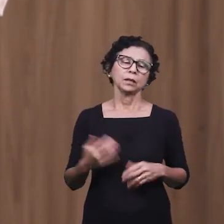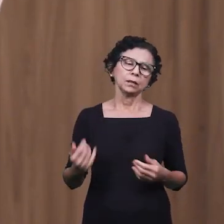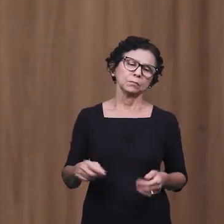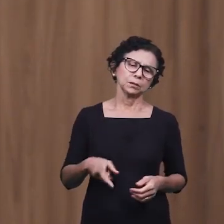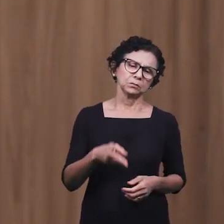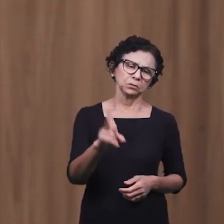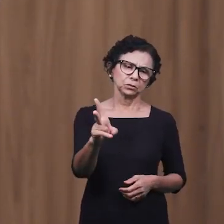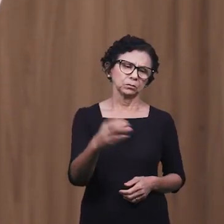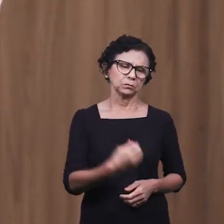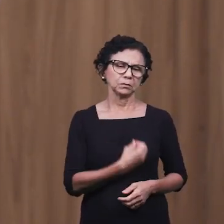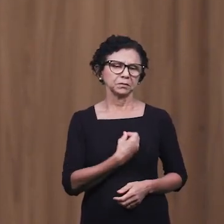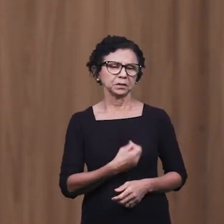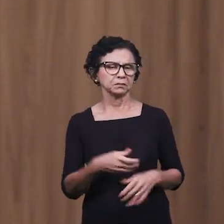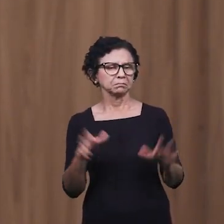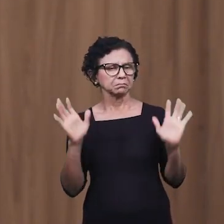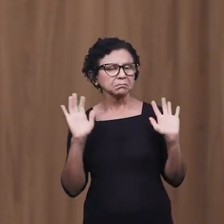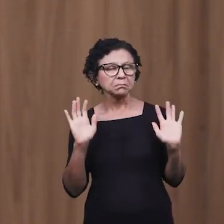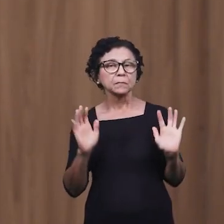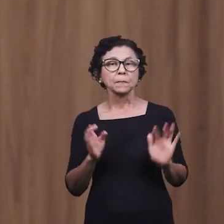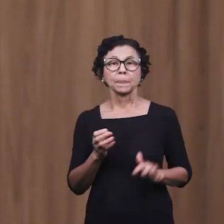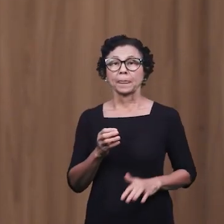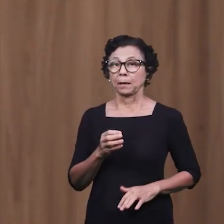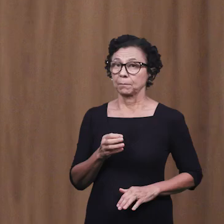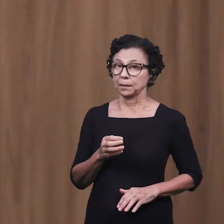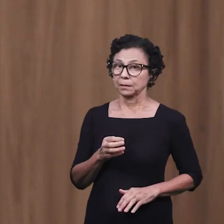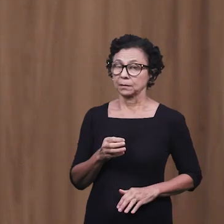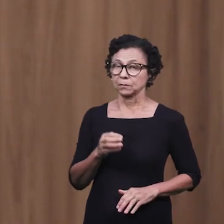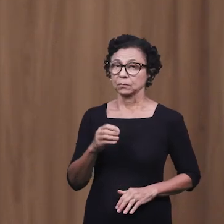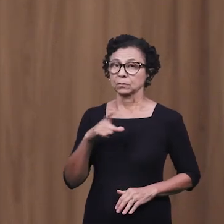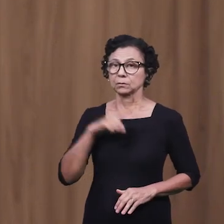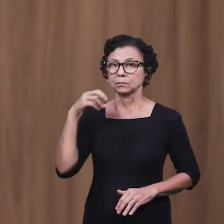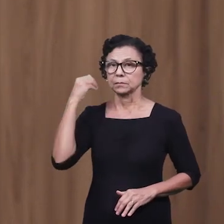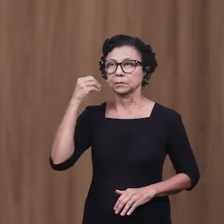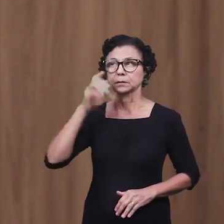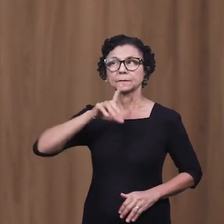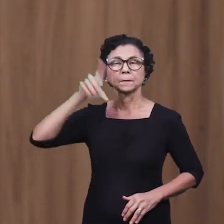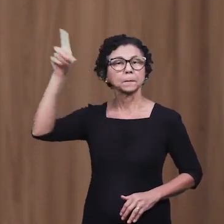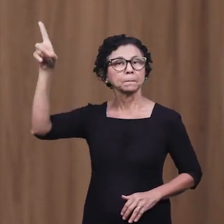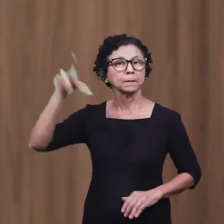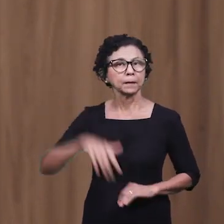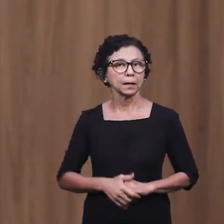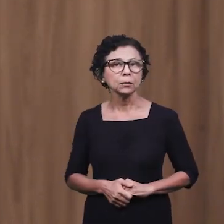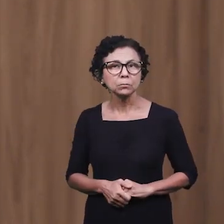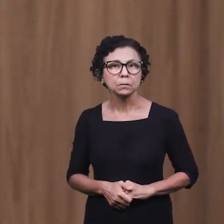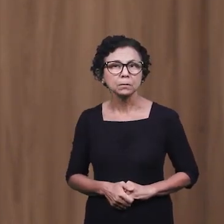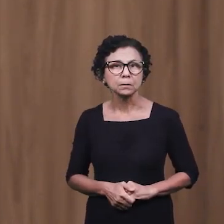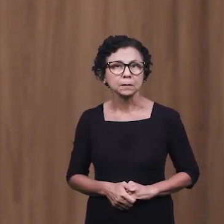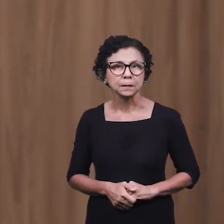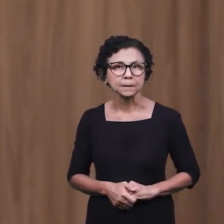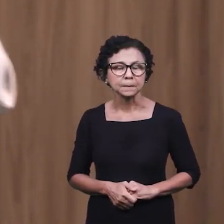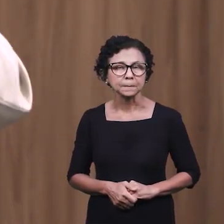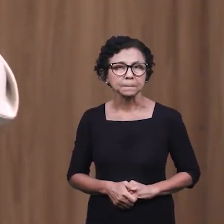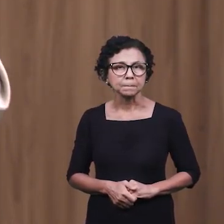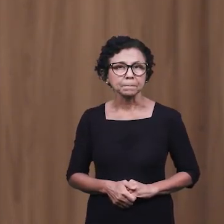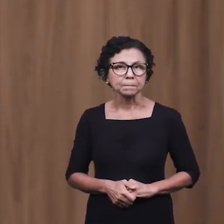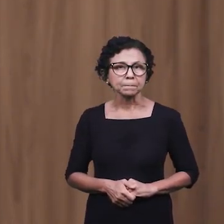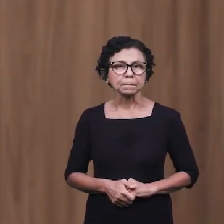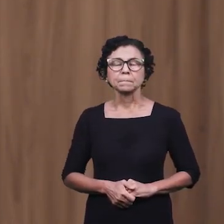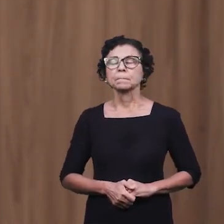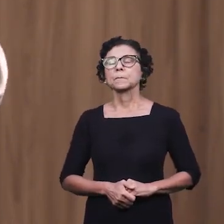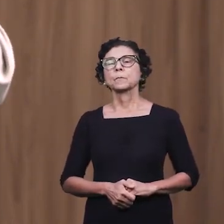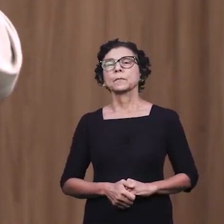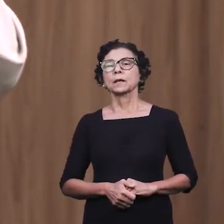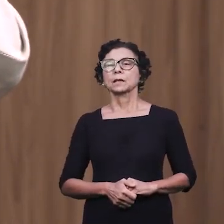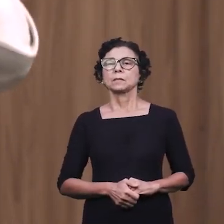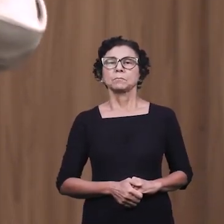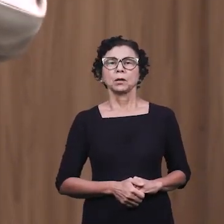tocando a vida, é isso aí. Agora, quando ele tem uma experiência com Deus, ele não abdica daquilo, ele não joga fora, ele não